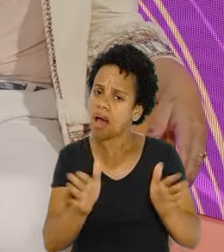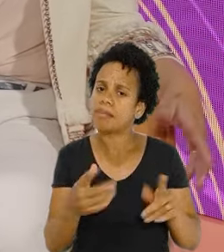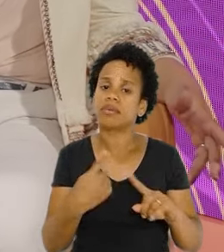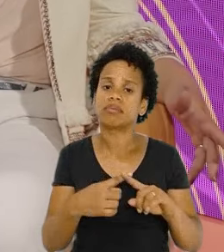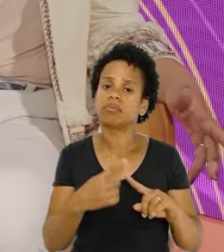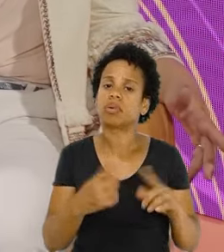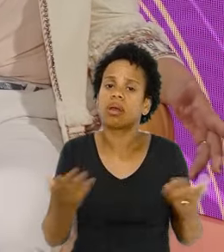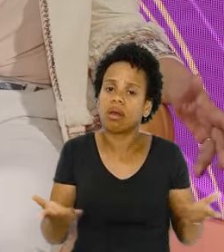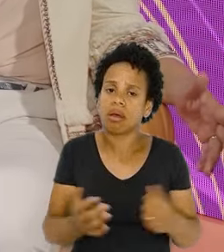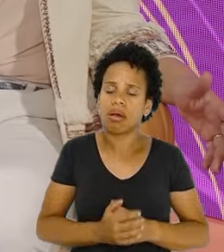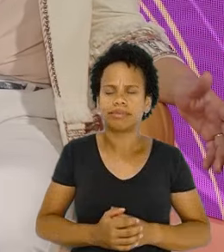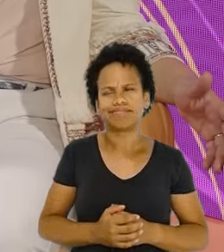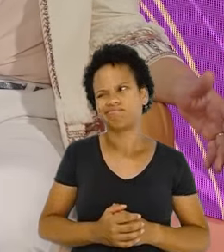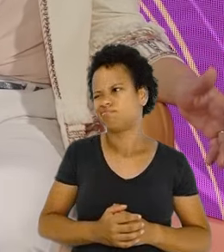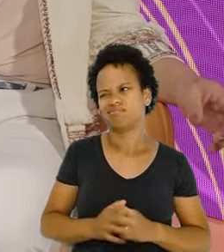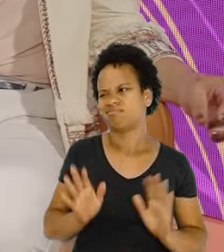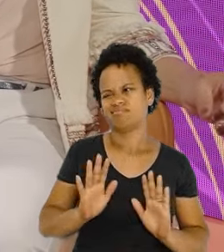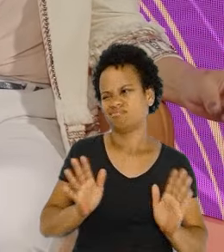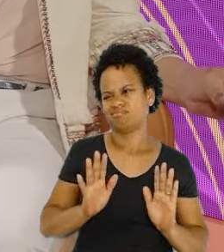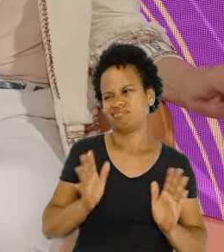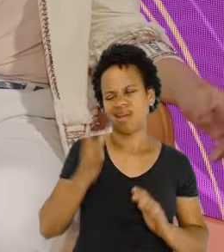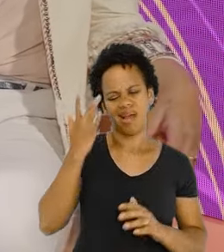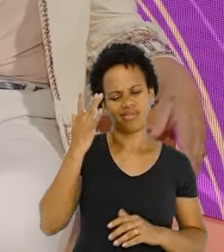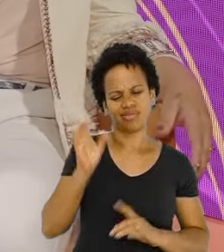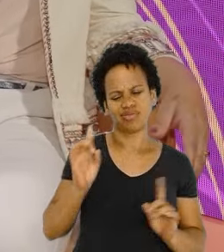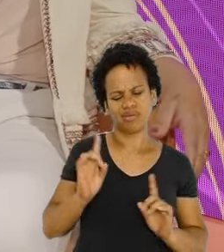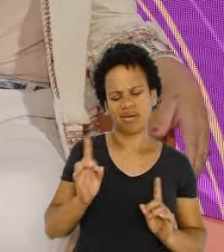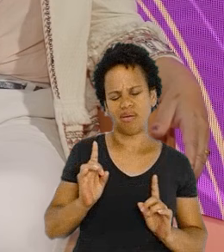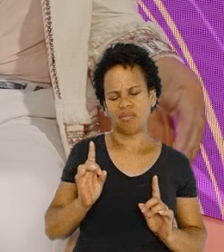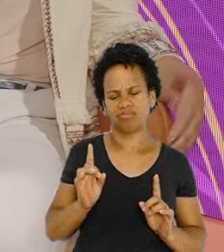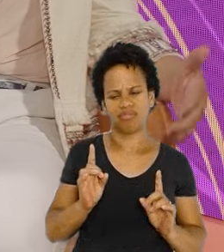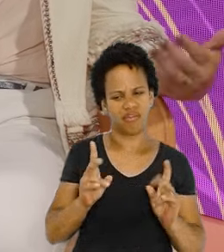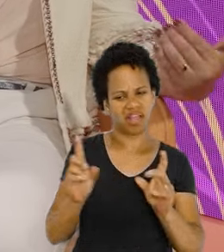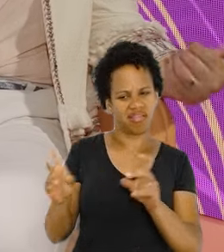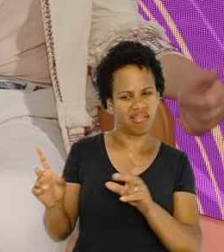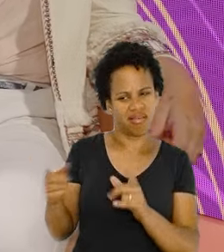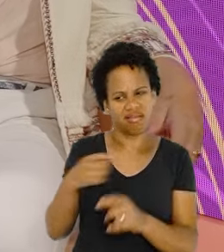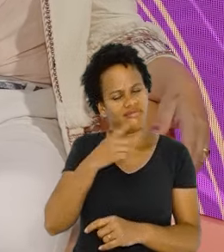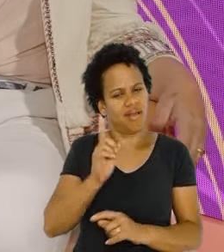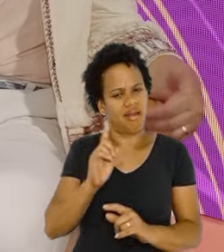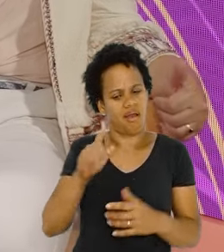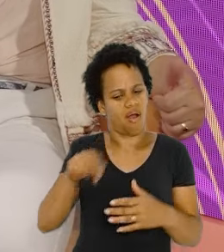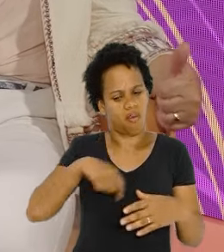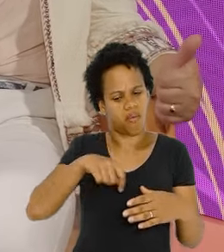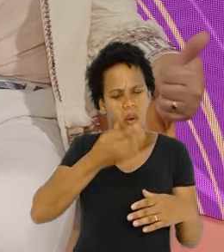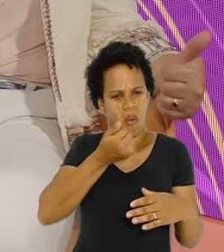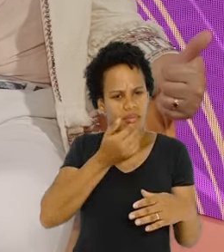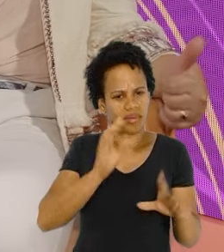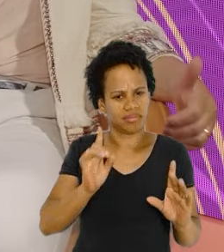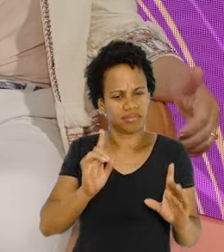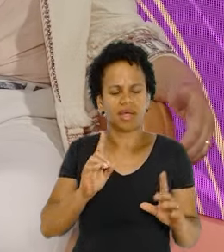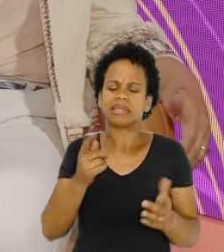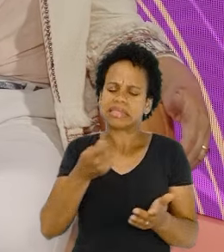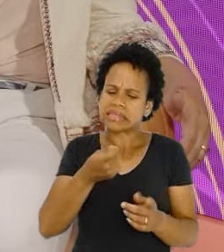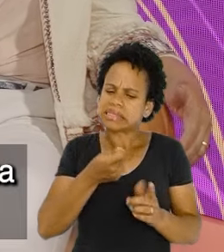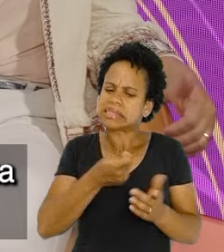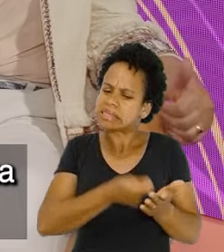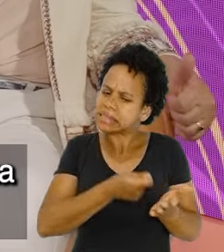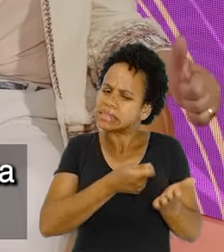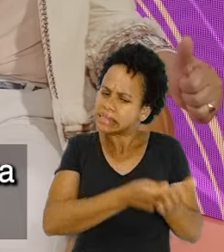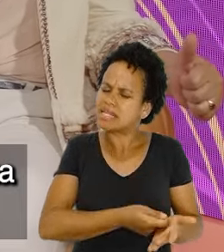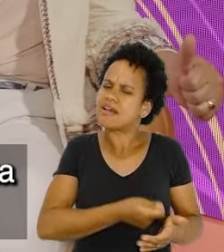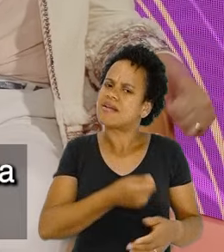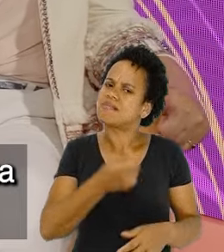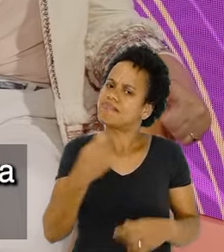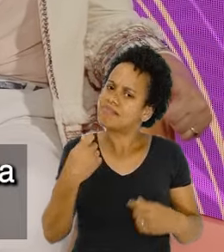talvez eu não acho que a minha comida seja ventel aí eles sempre insistiam cada vez que comiam alguma coisa fora falava